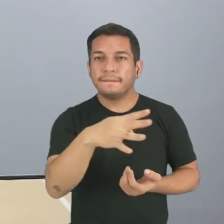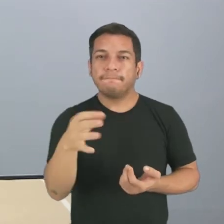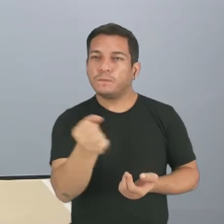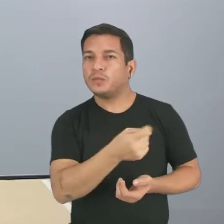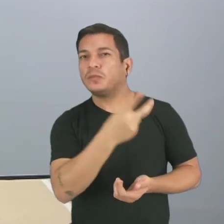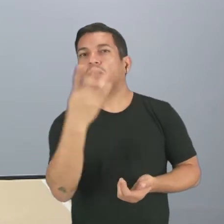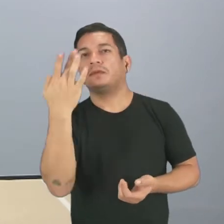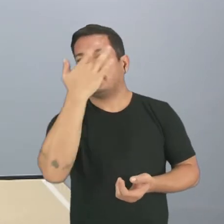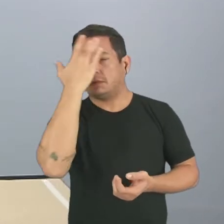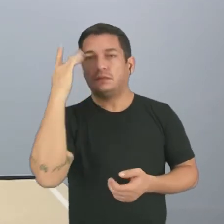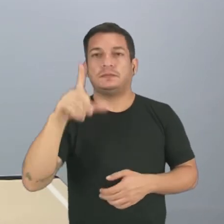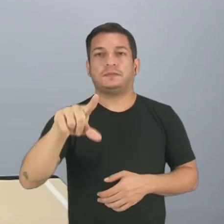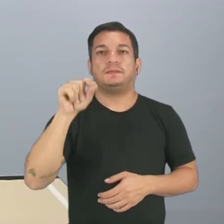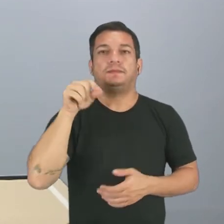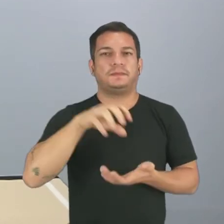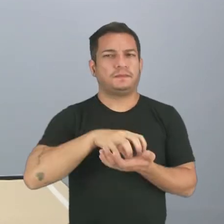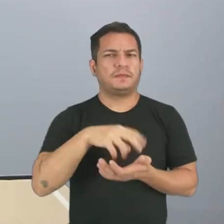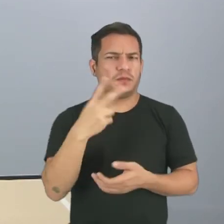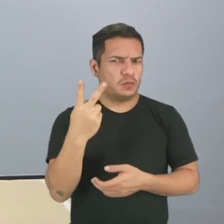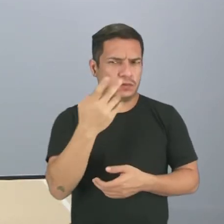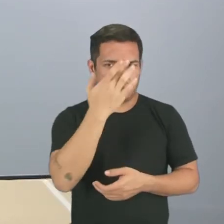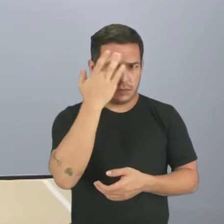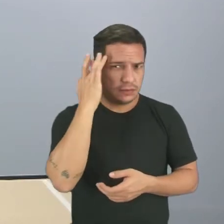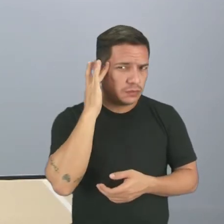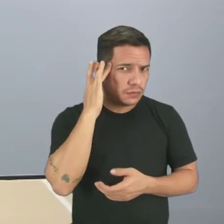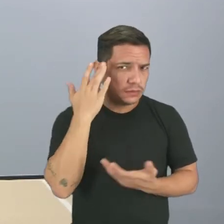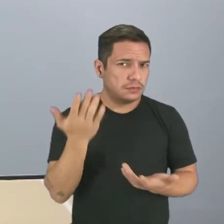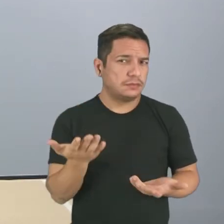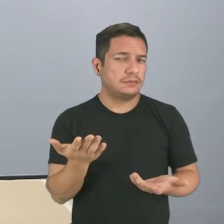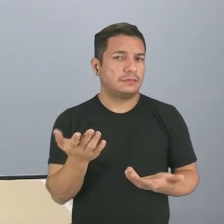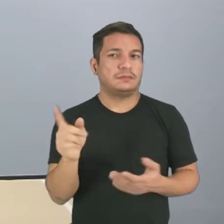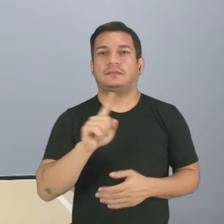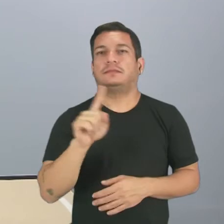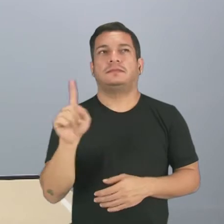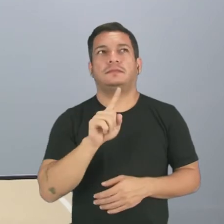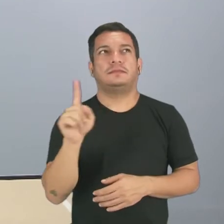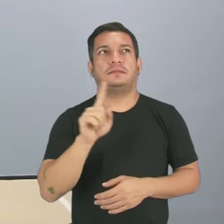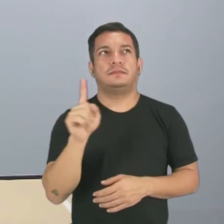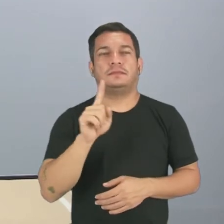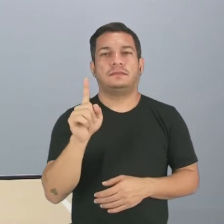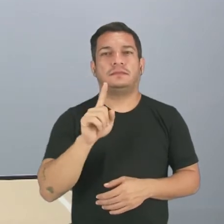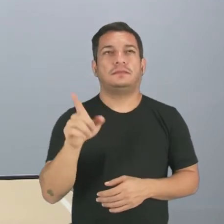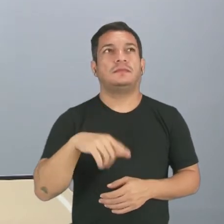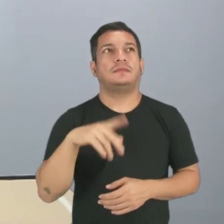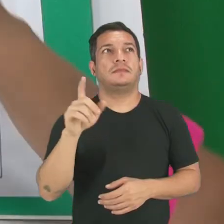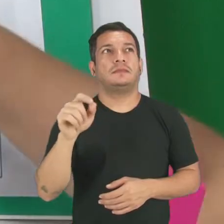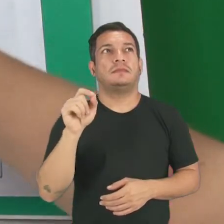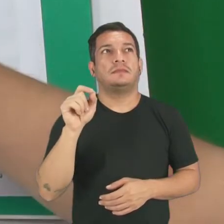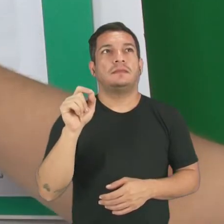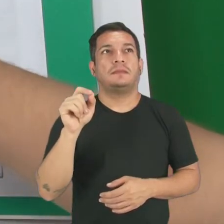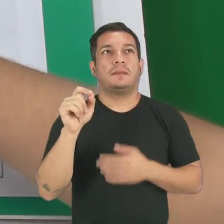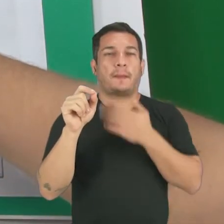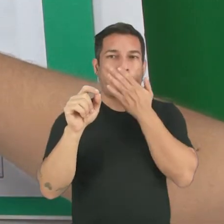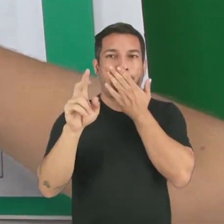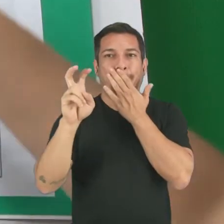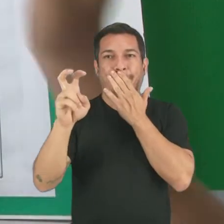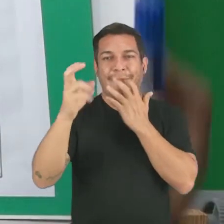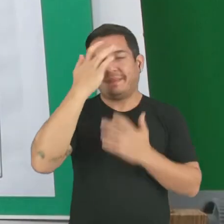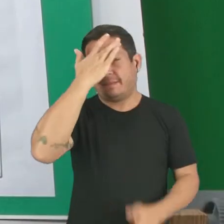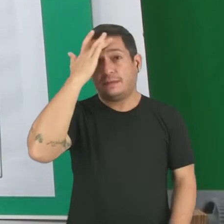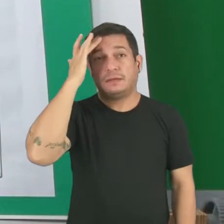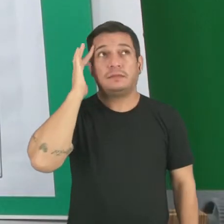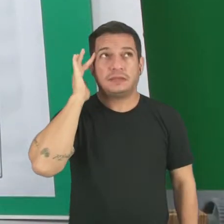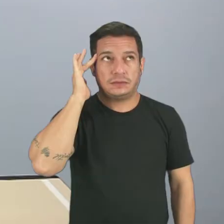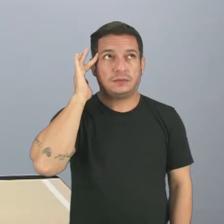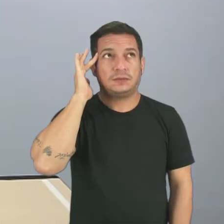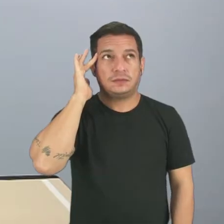pessoas escolheram. Foram 2 pessoas? Não, não foram 2, foram 5